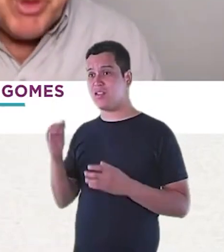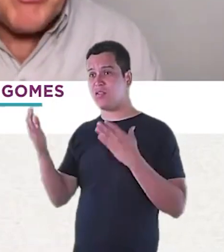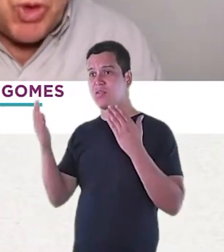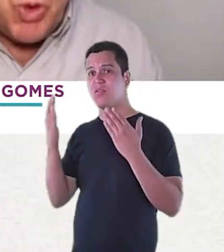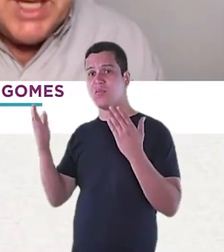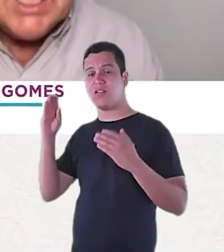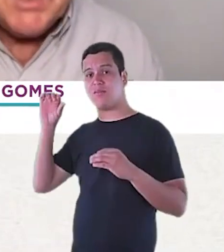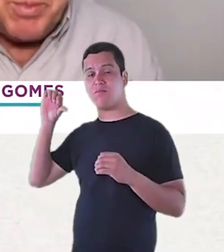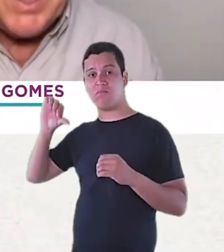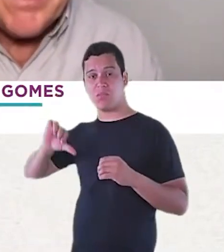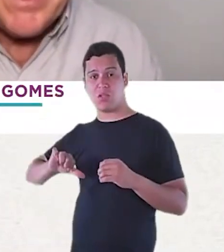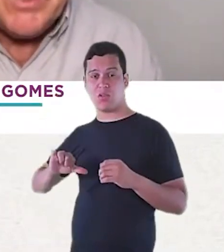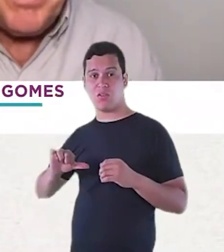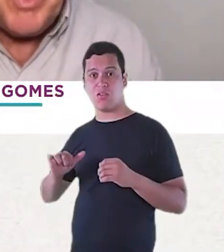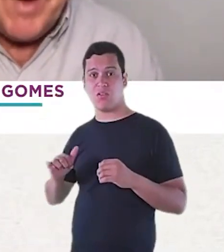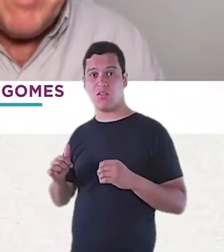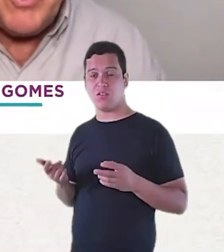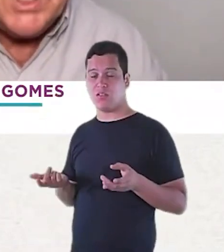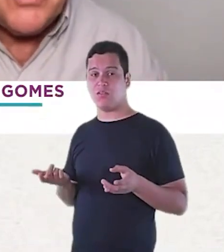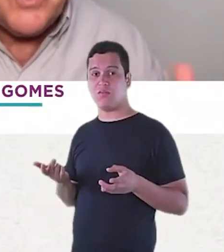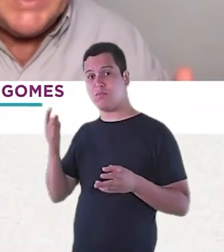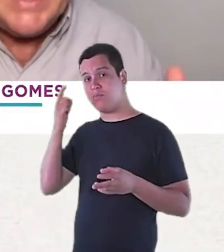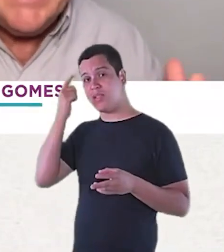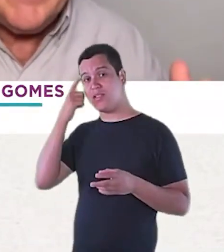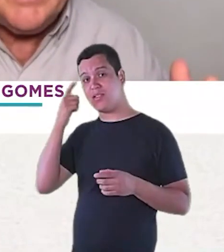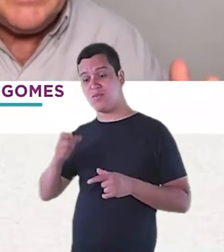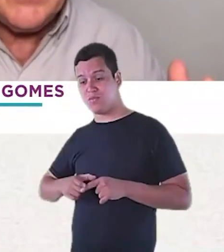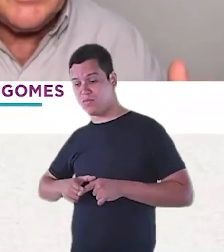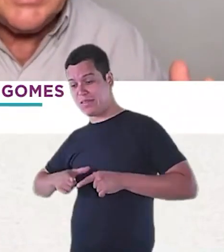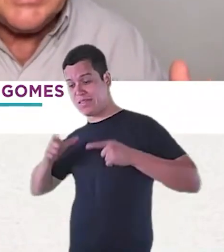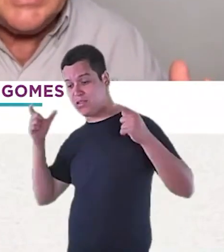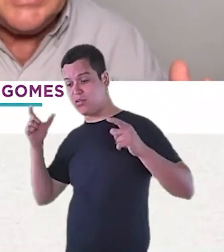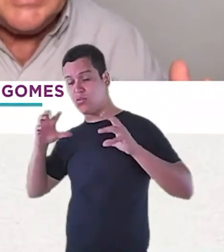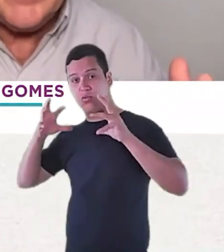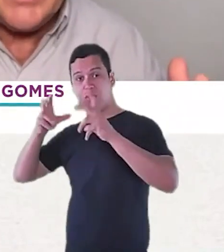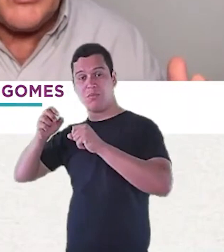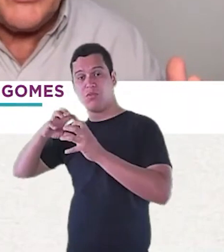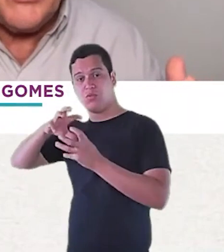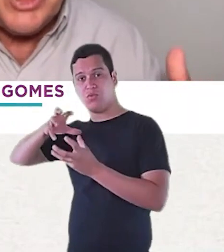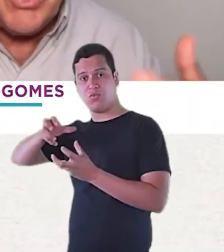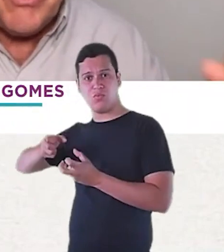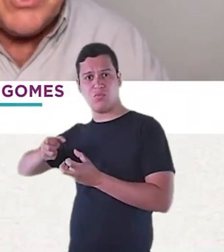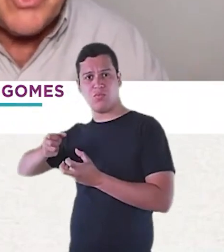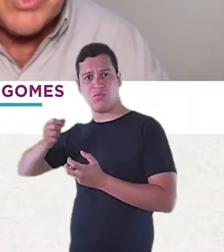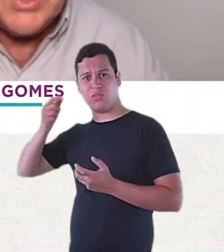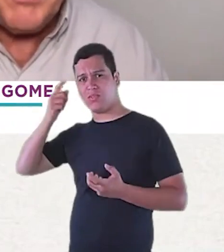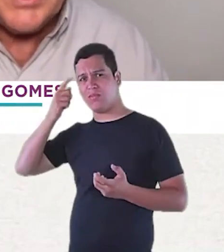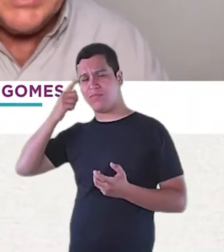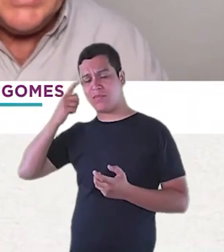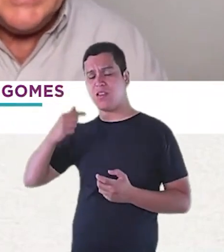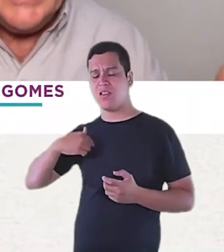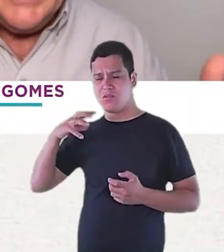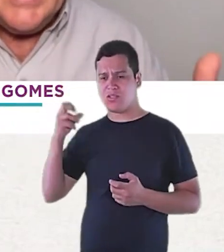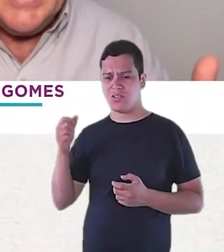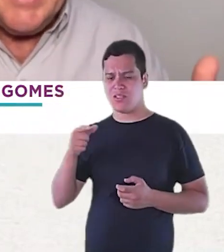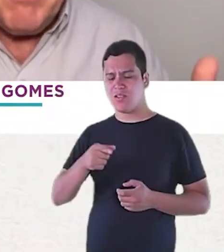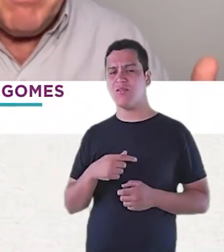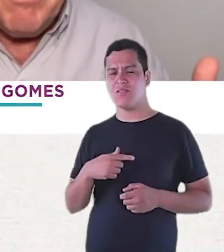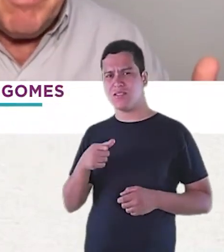Exatamente. Proporcionalmente à população, provavelmente foi. E ali sim, eu diria que ali se tratou de um genocídio, né?